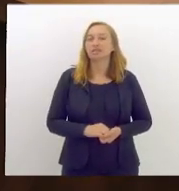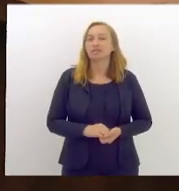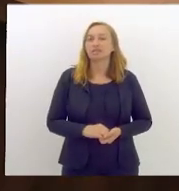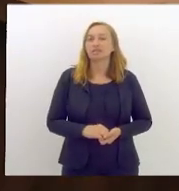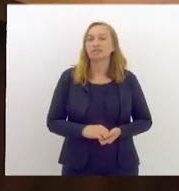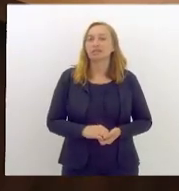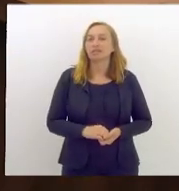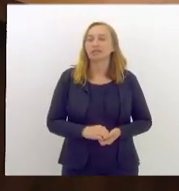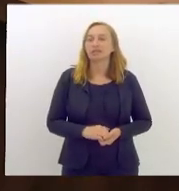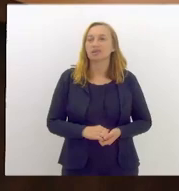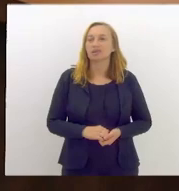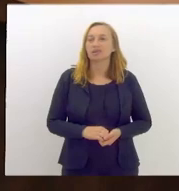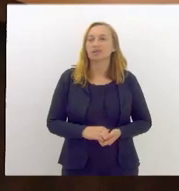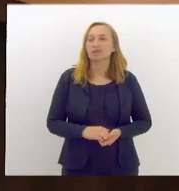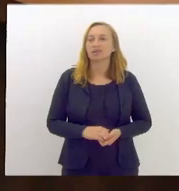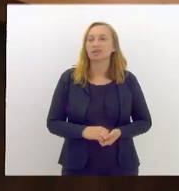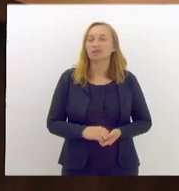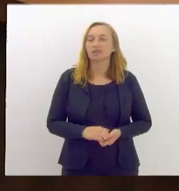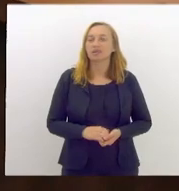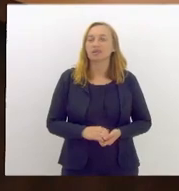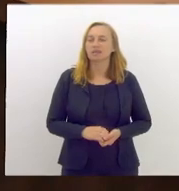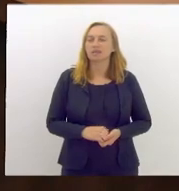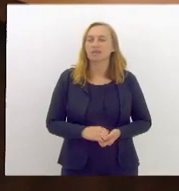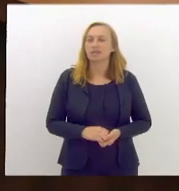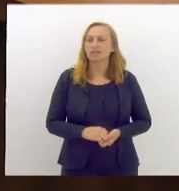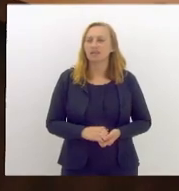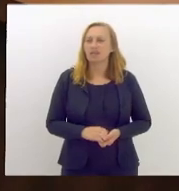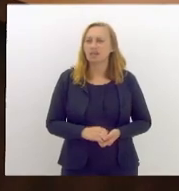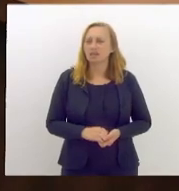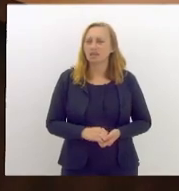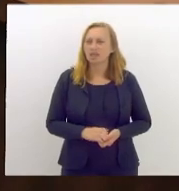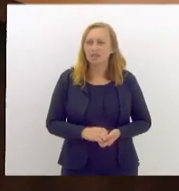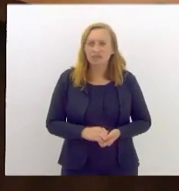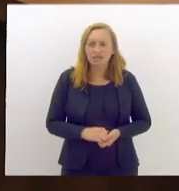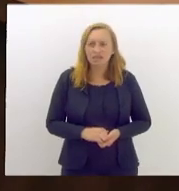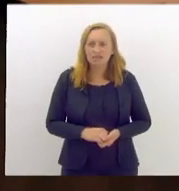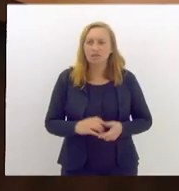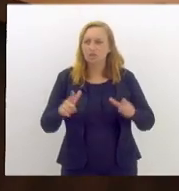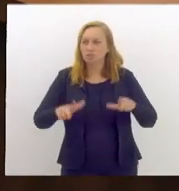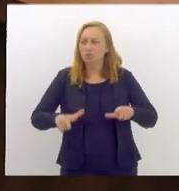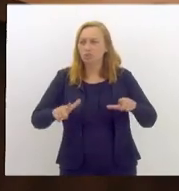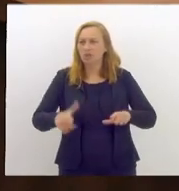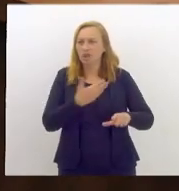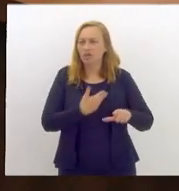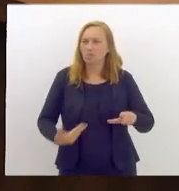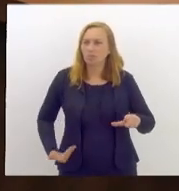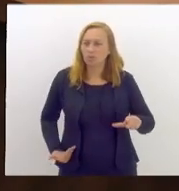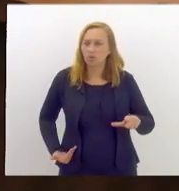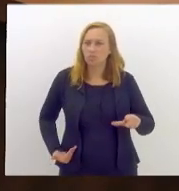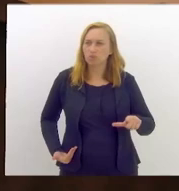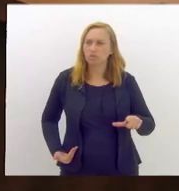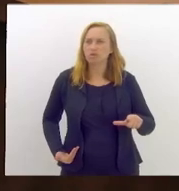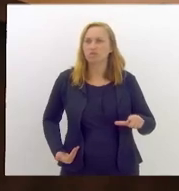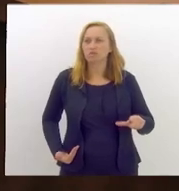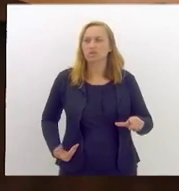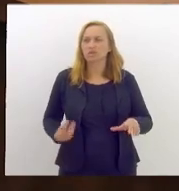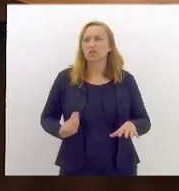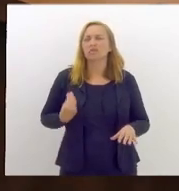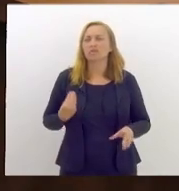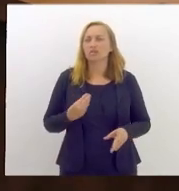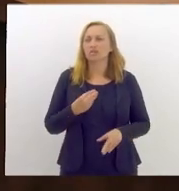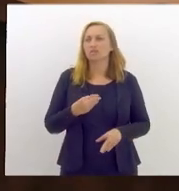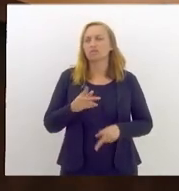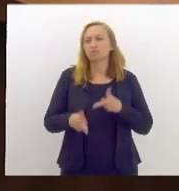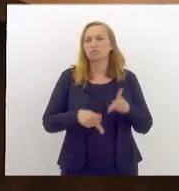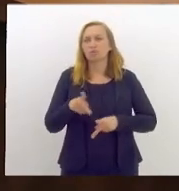promover uma espécie de banimento de um espaço público consolidado na vida pública da